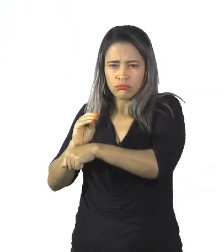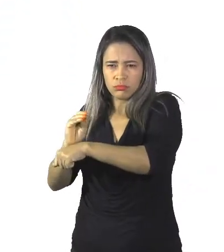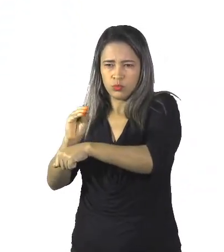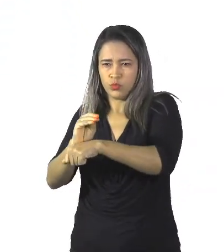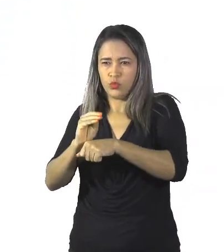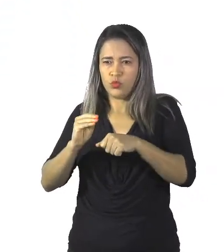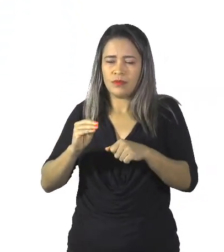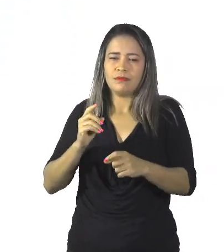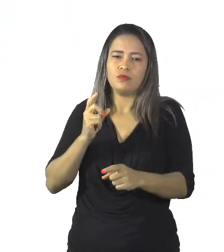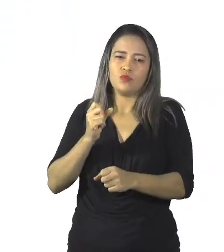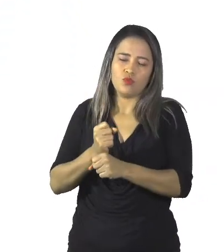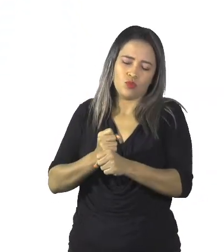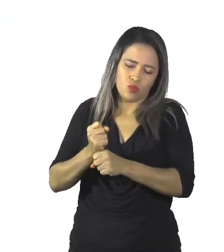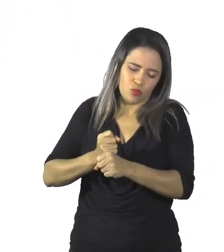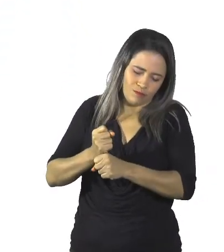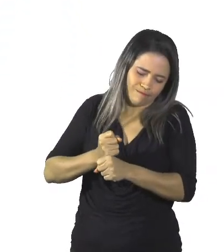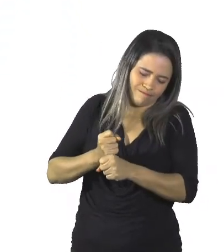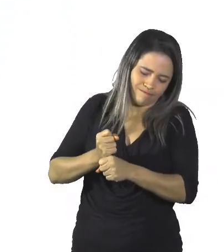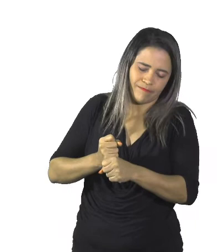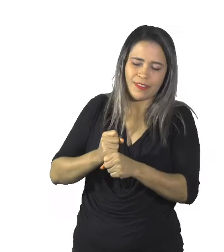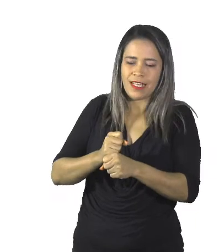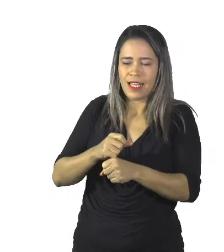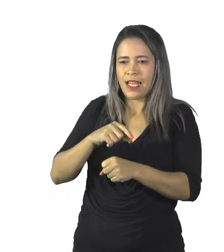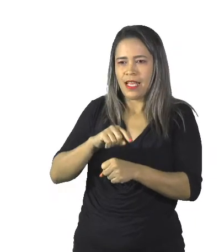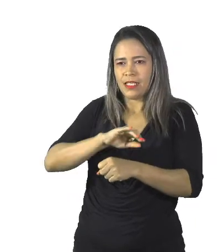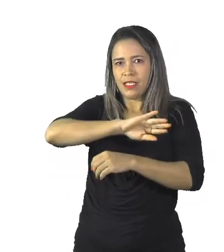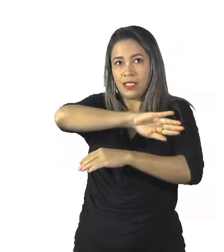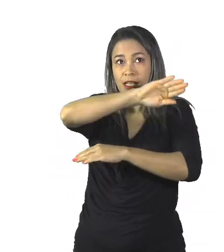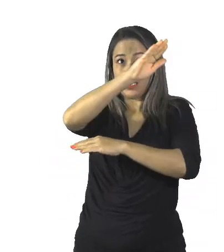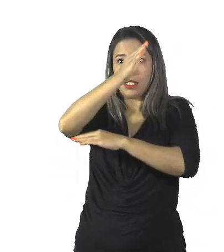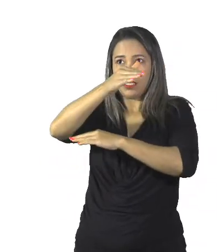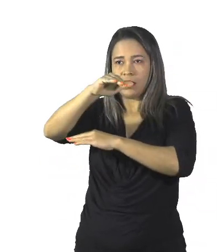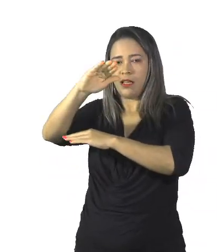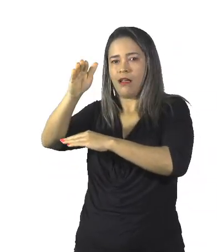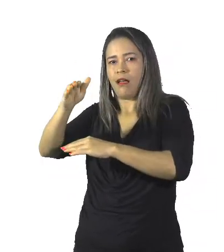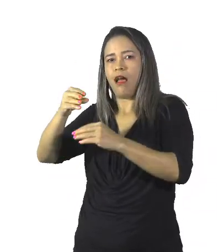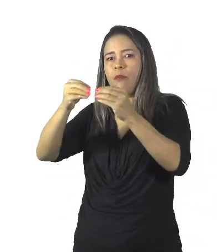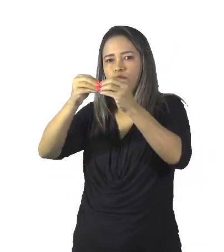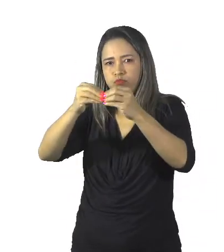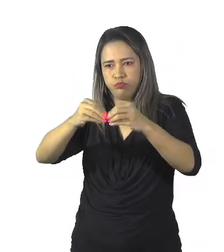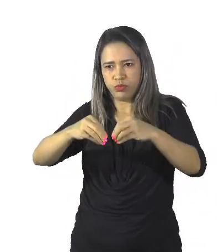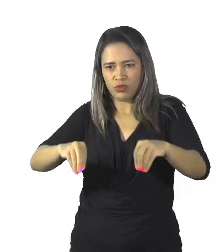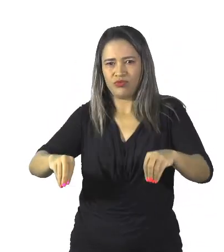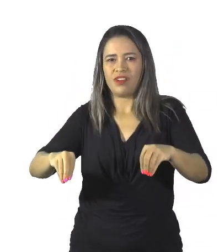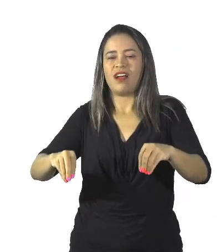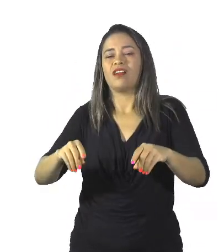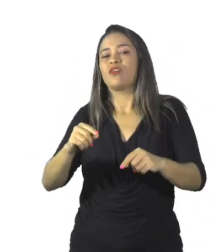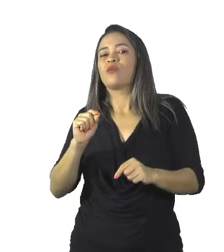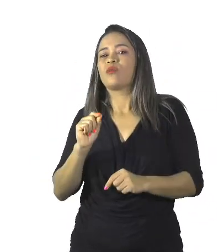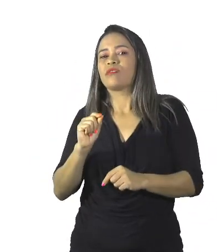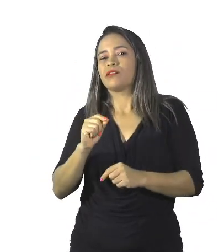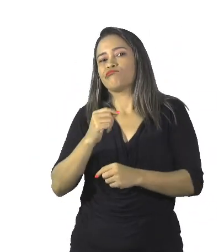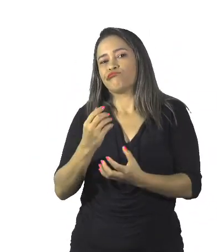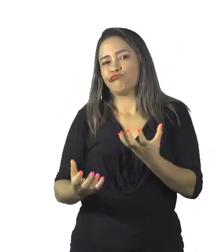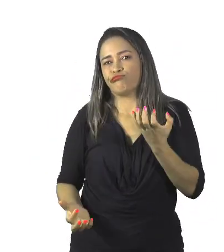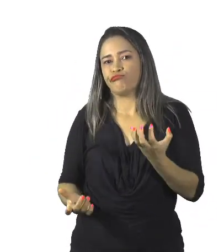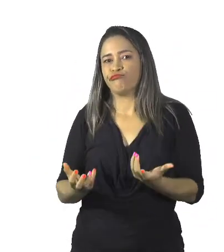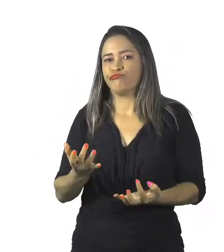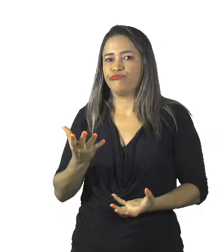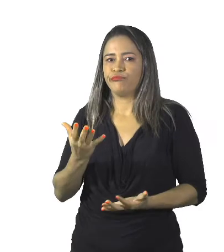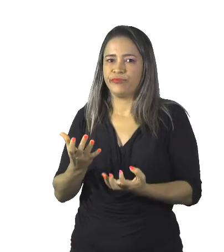todos os anos a região da Serra da nossa cidade é prejudicada com incêndios que devastam